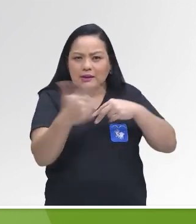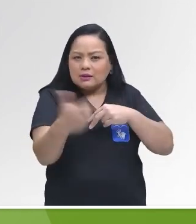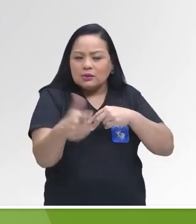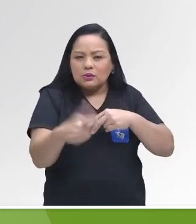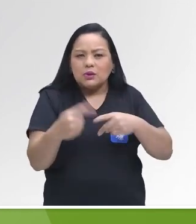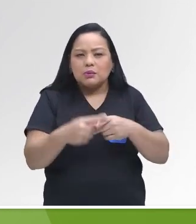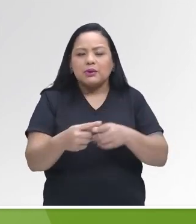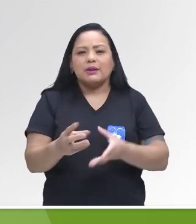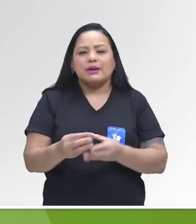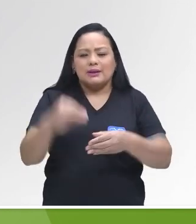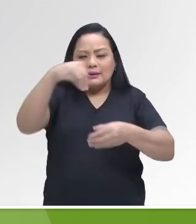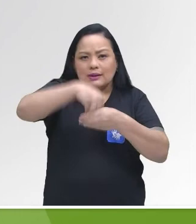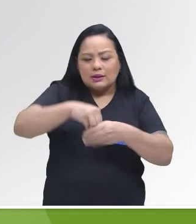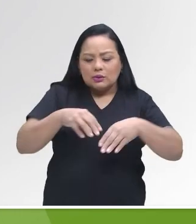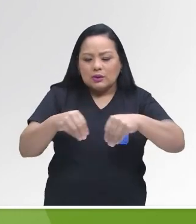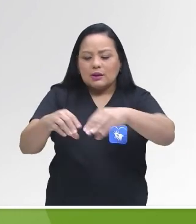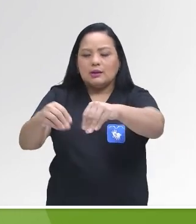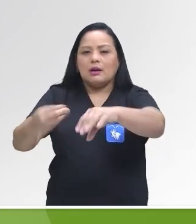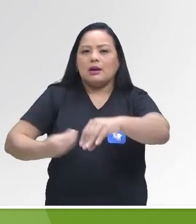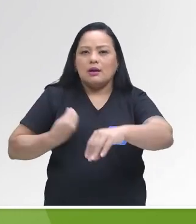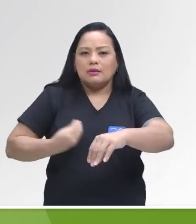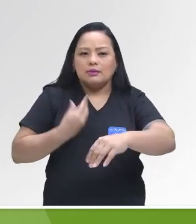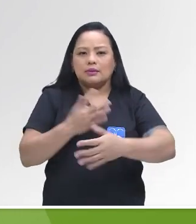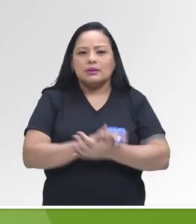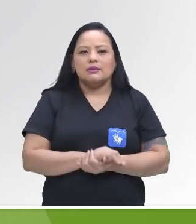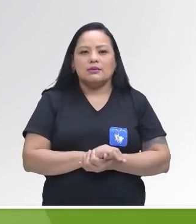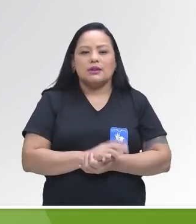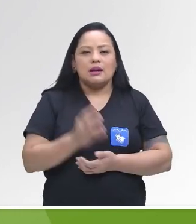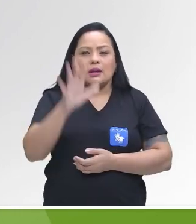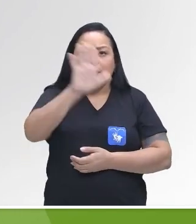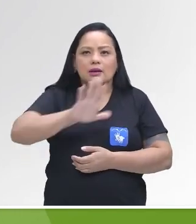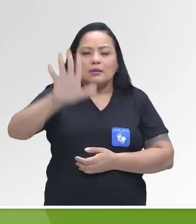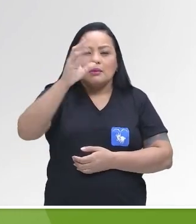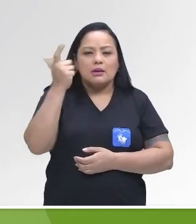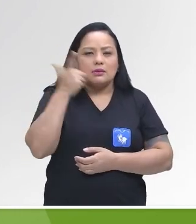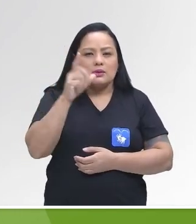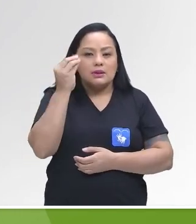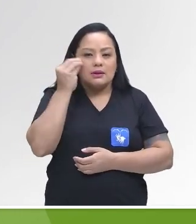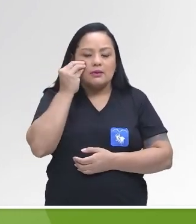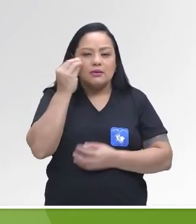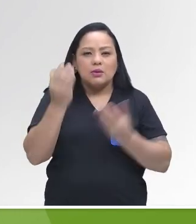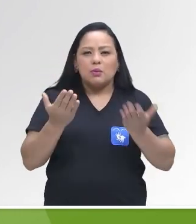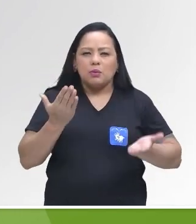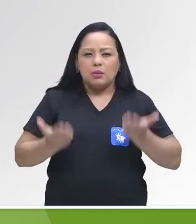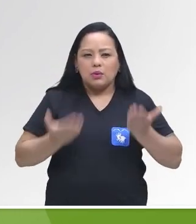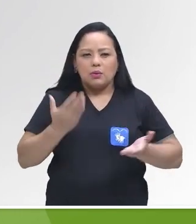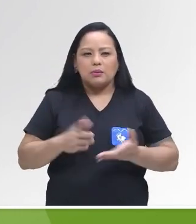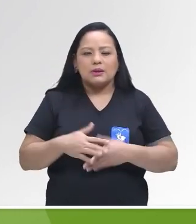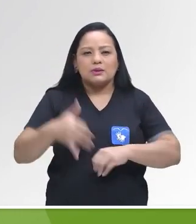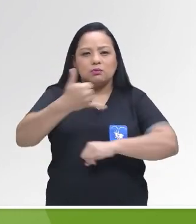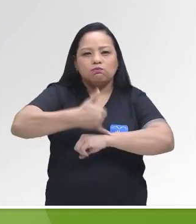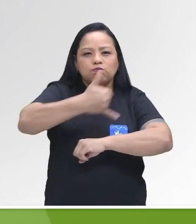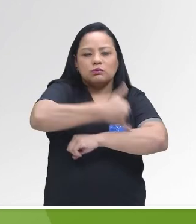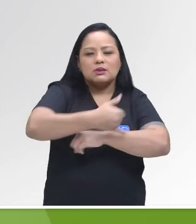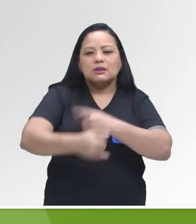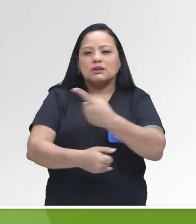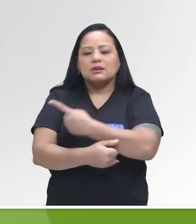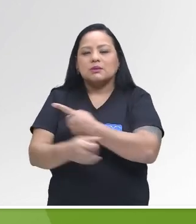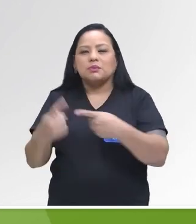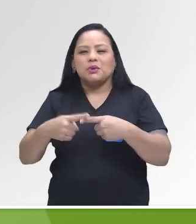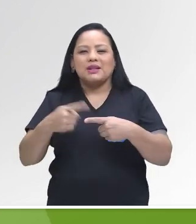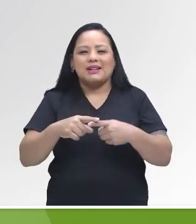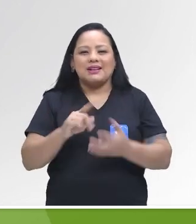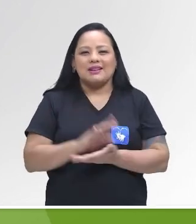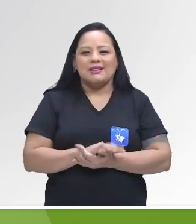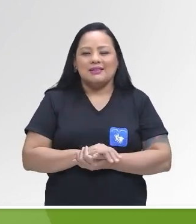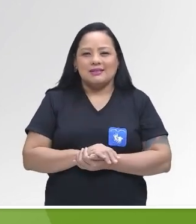do solo, tá? E aí na imagem a gente consegue ver só uma analogia com o saci, né? Porque as pererecas,